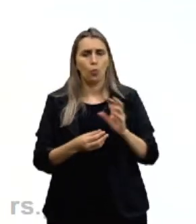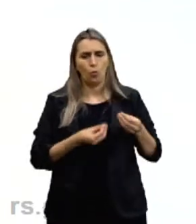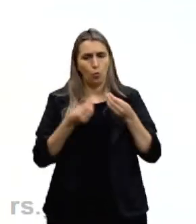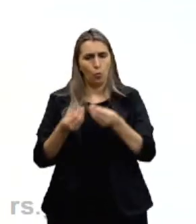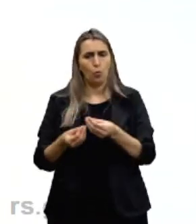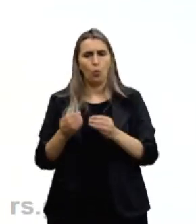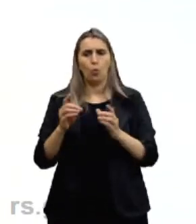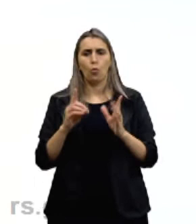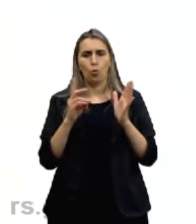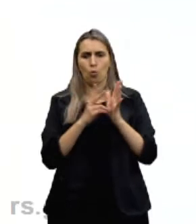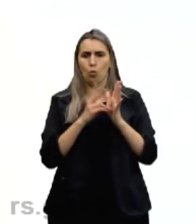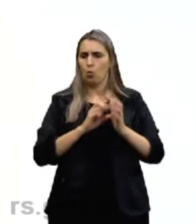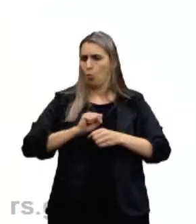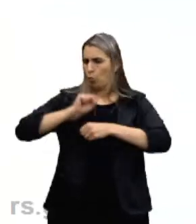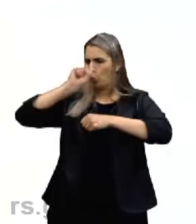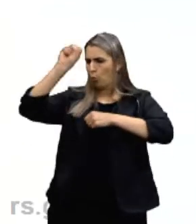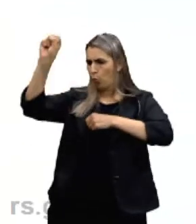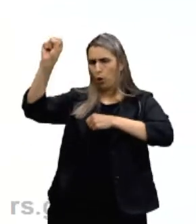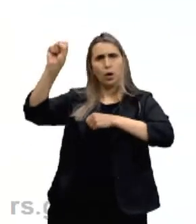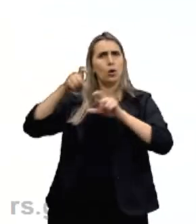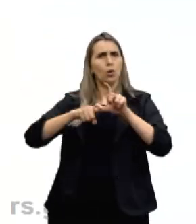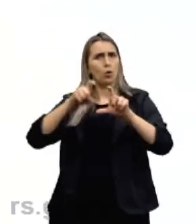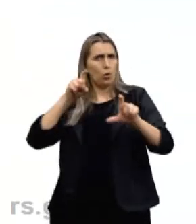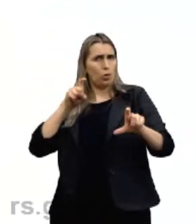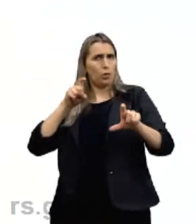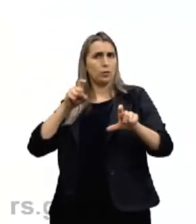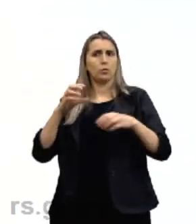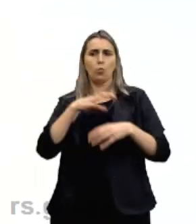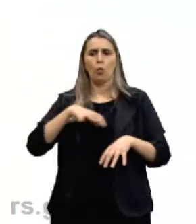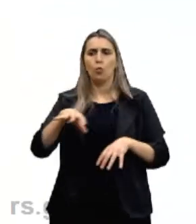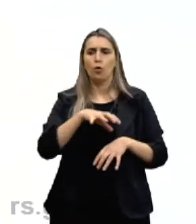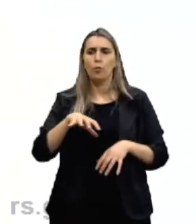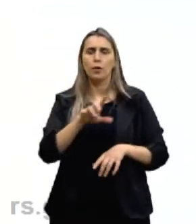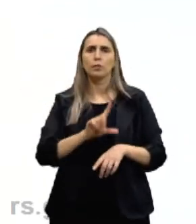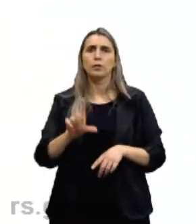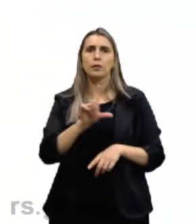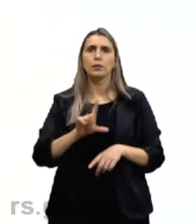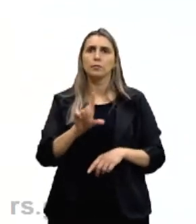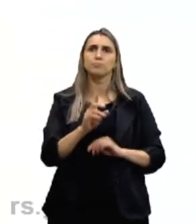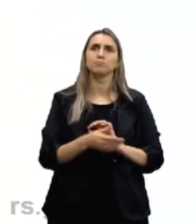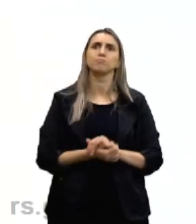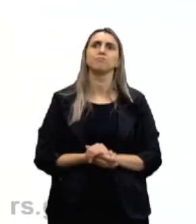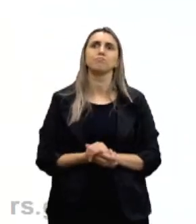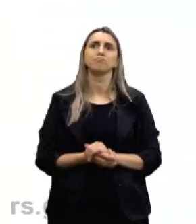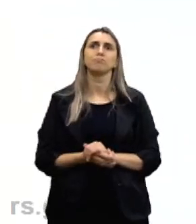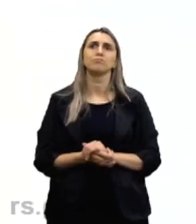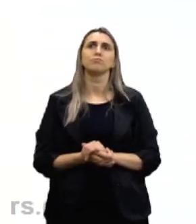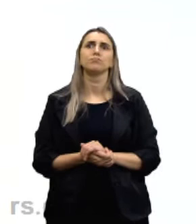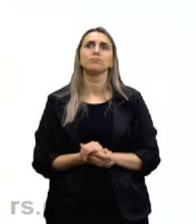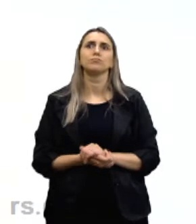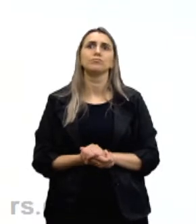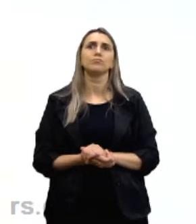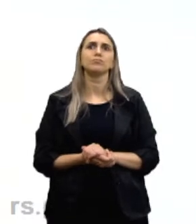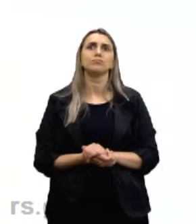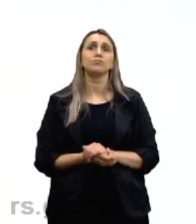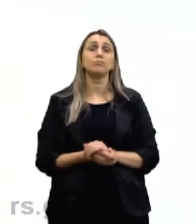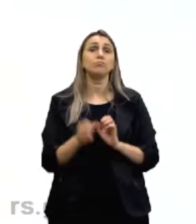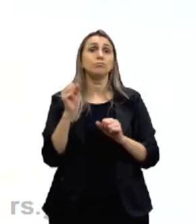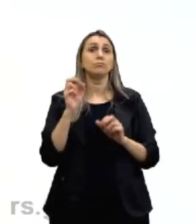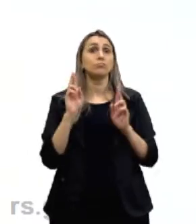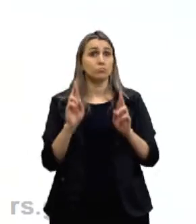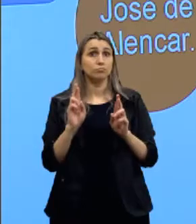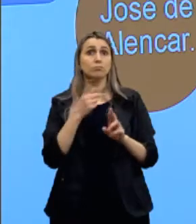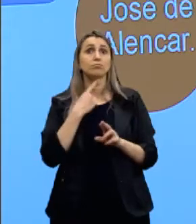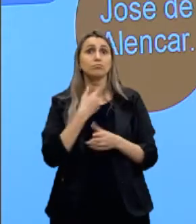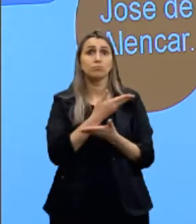como o grande herói desse movimento literário aqui tá legal galera show Espero